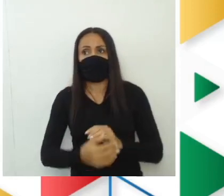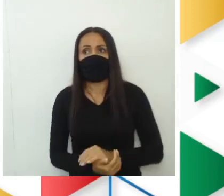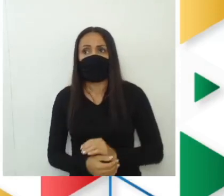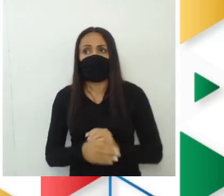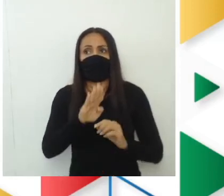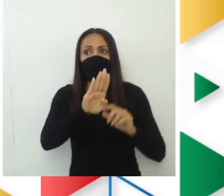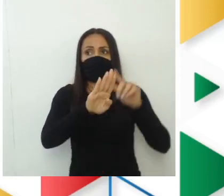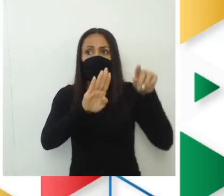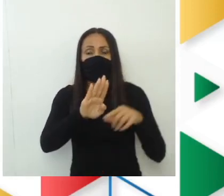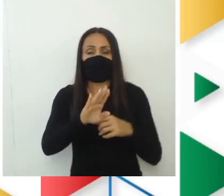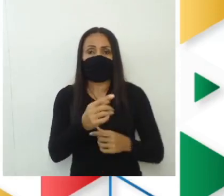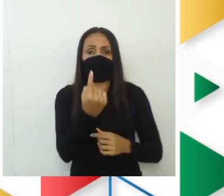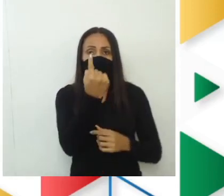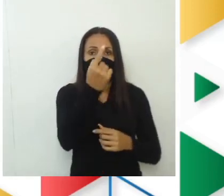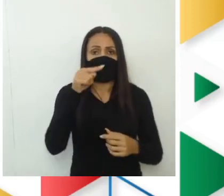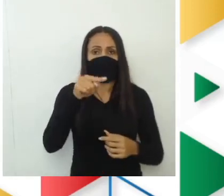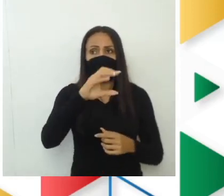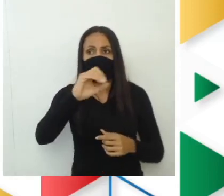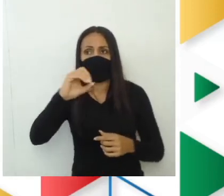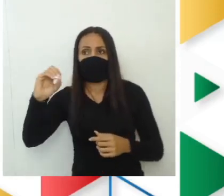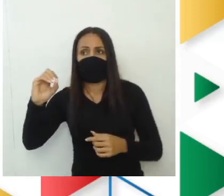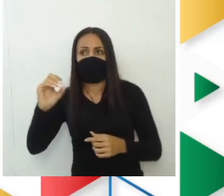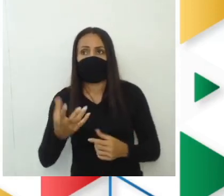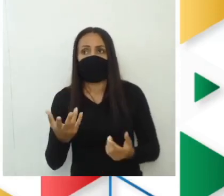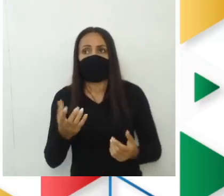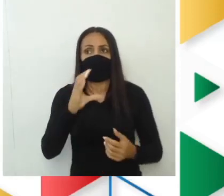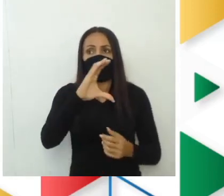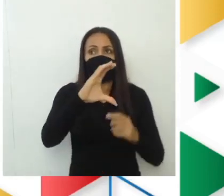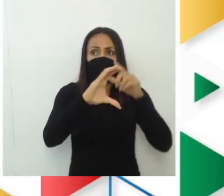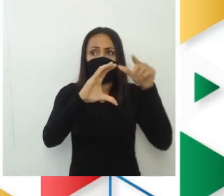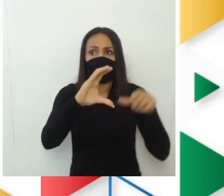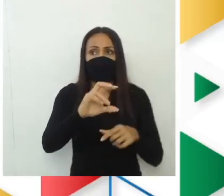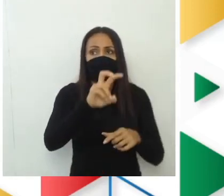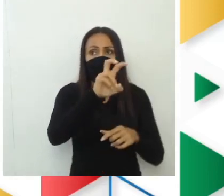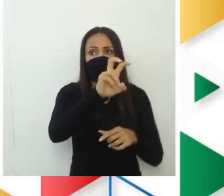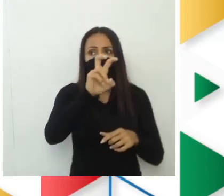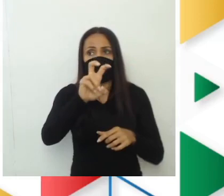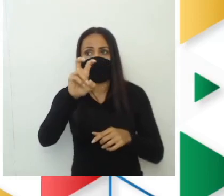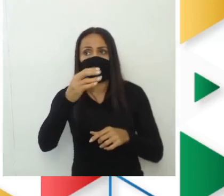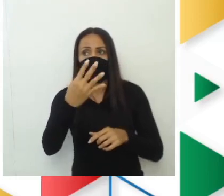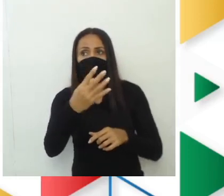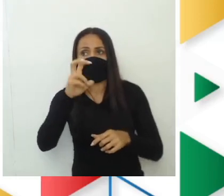B, 1.000. No item C, esse número imenso. E no item D,